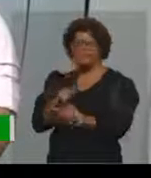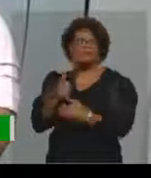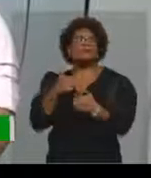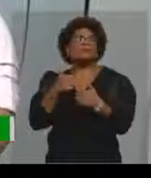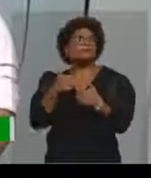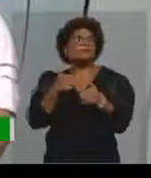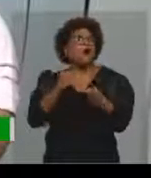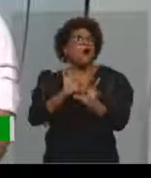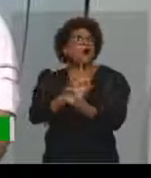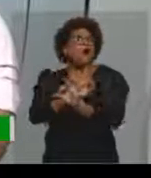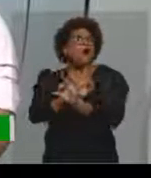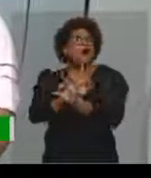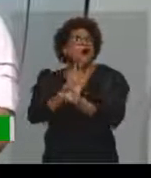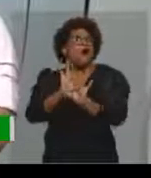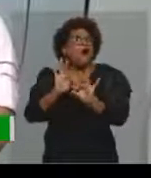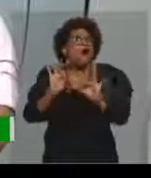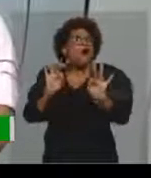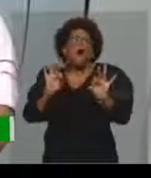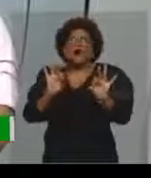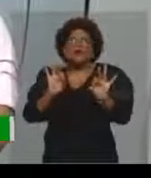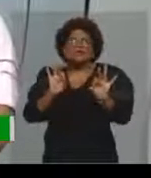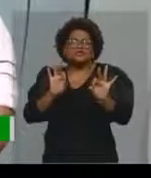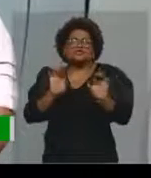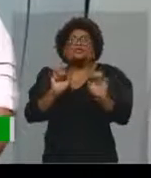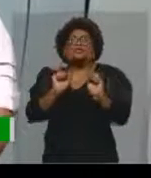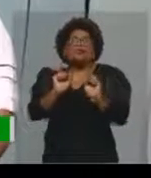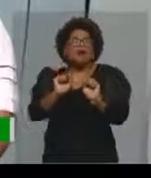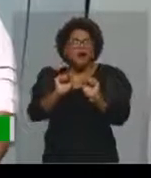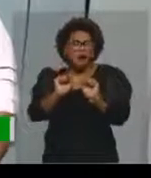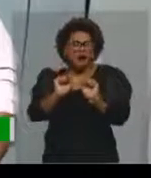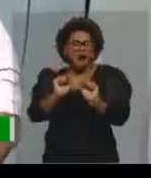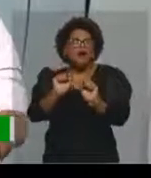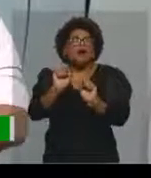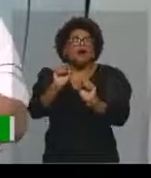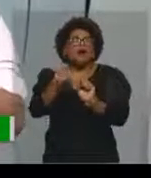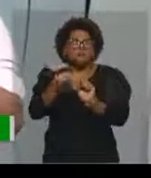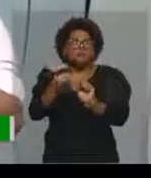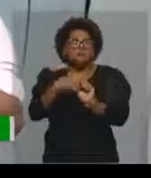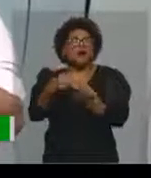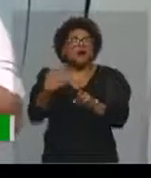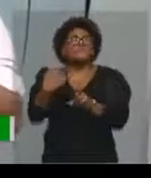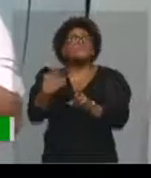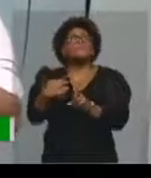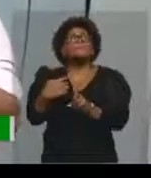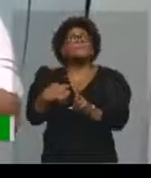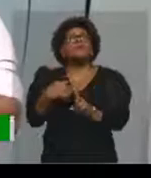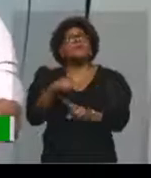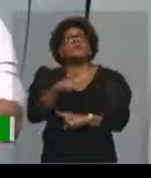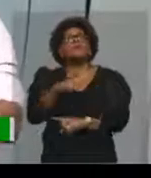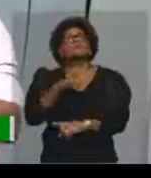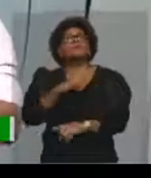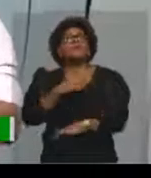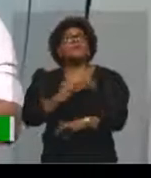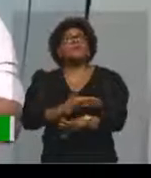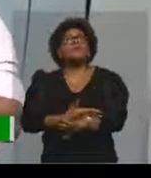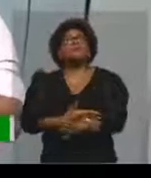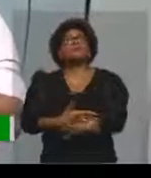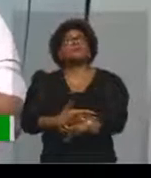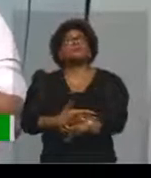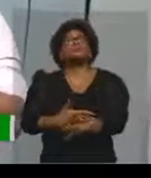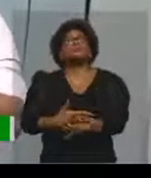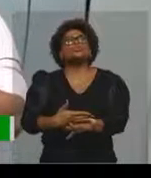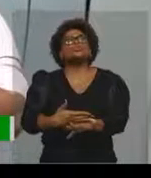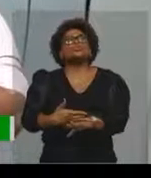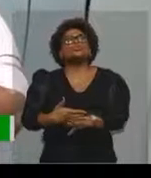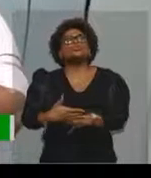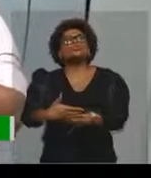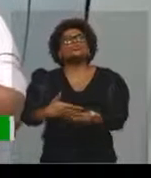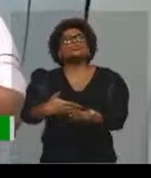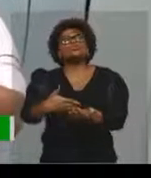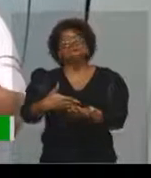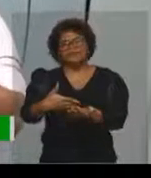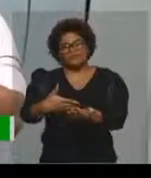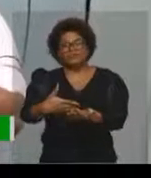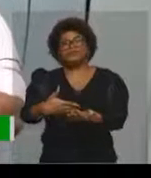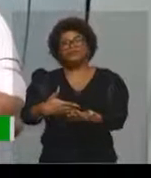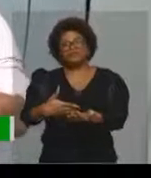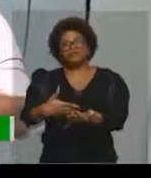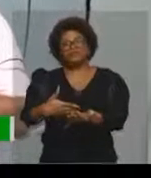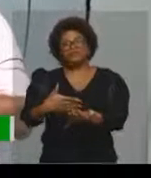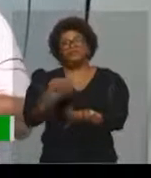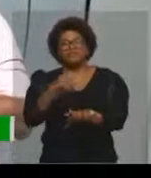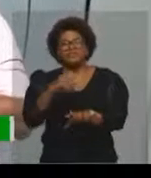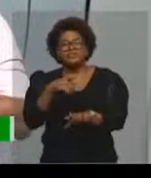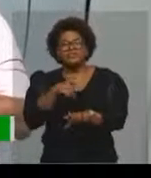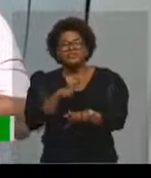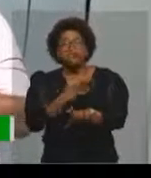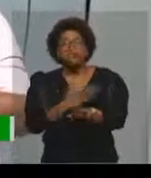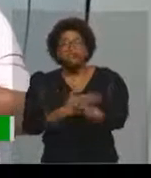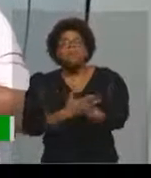ótimo tamanho, né, Dani? Porque isso faz com que a pessoa vai se acostumando. A gente cria o hábito quando a gente se